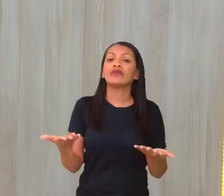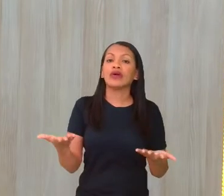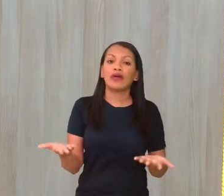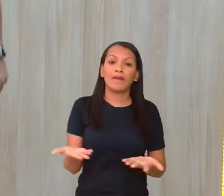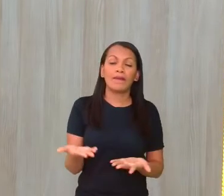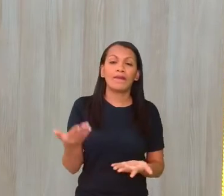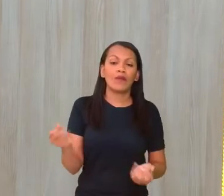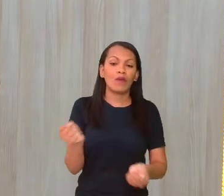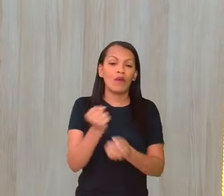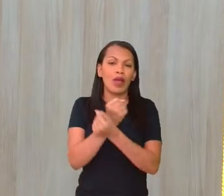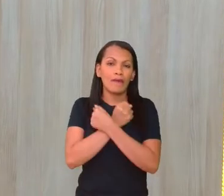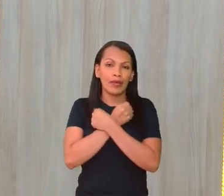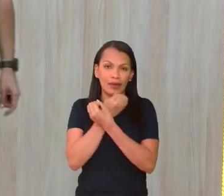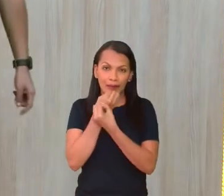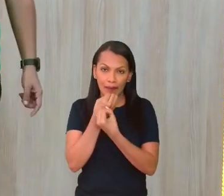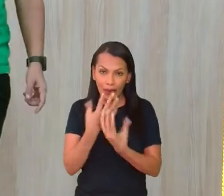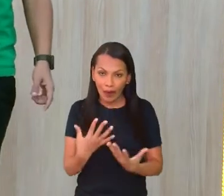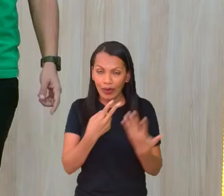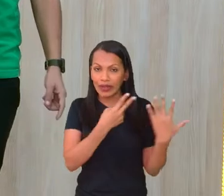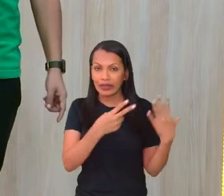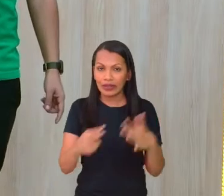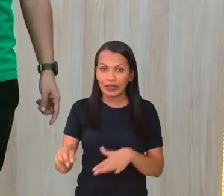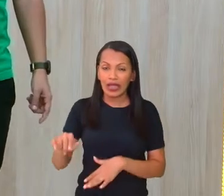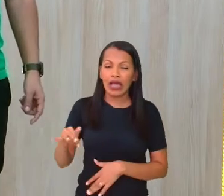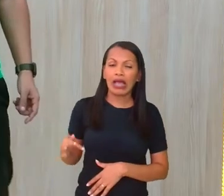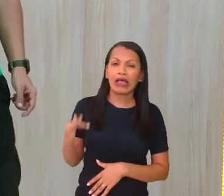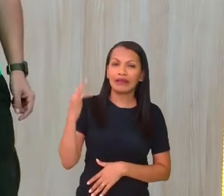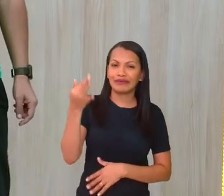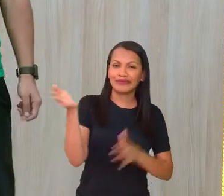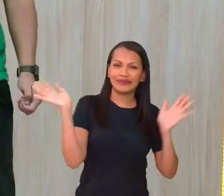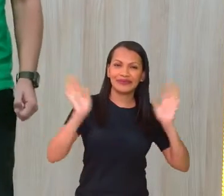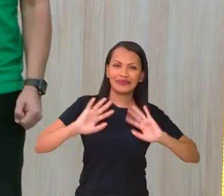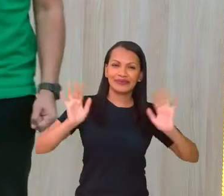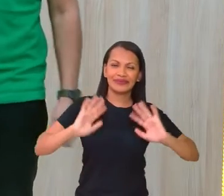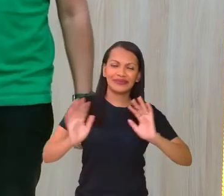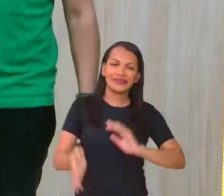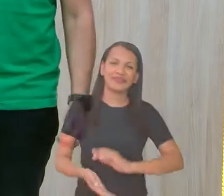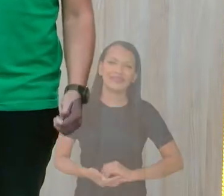e deixo aqui aquele abraço, boa semana, até o futuro, tchau, tchau.